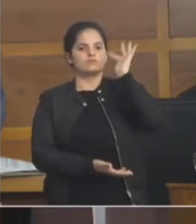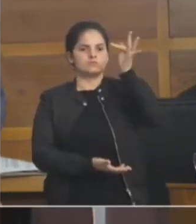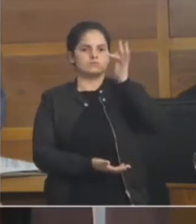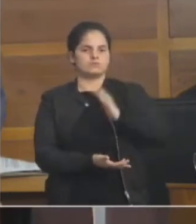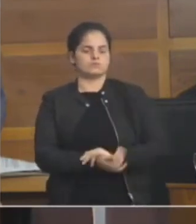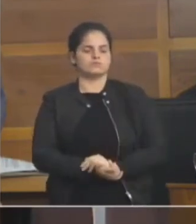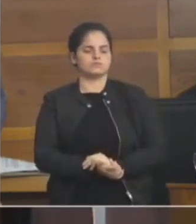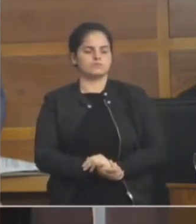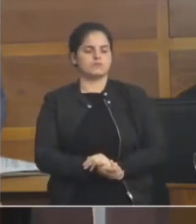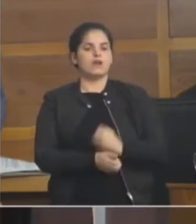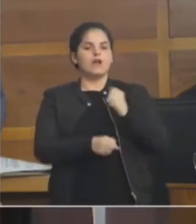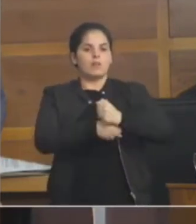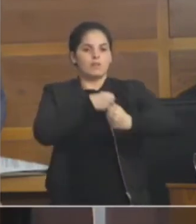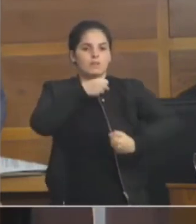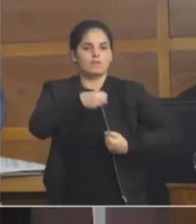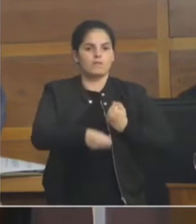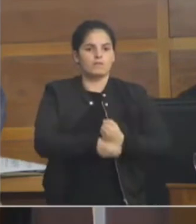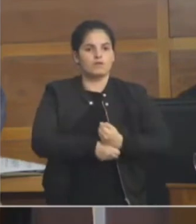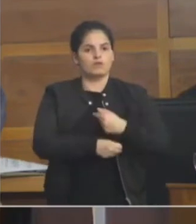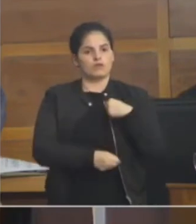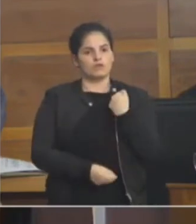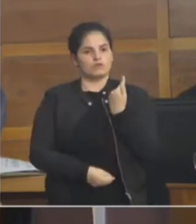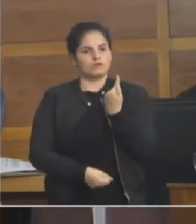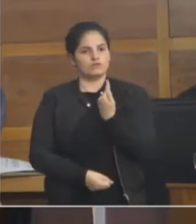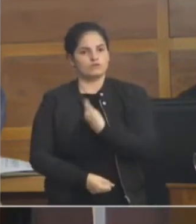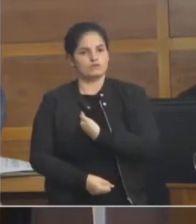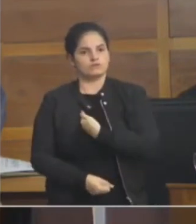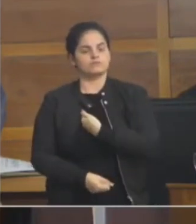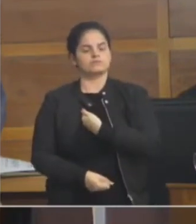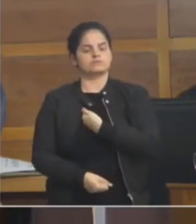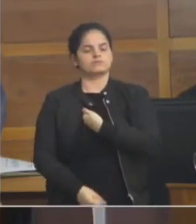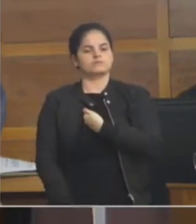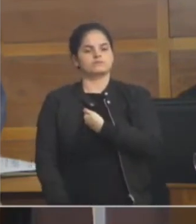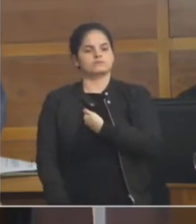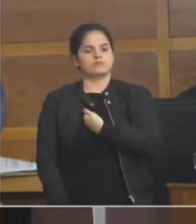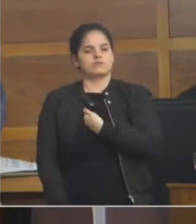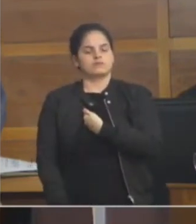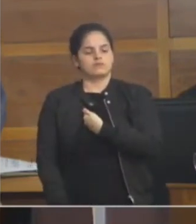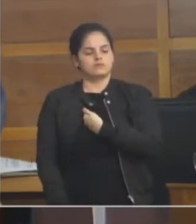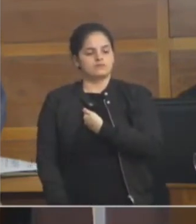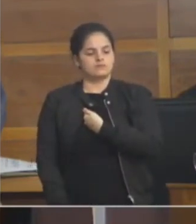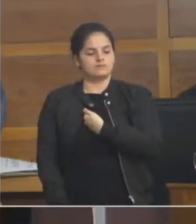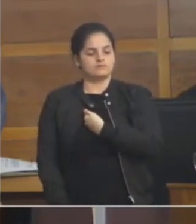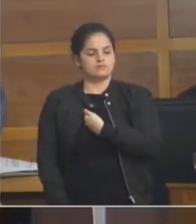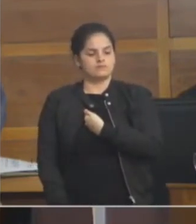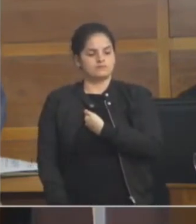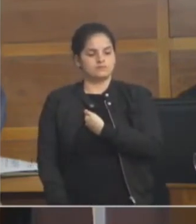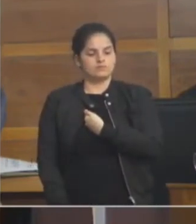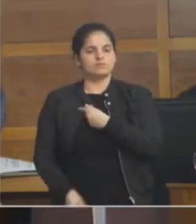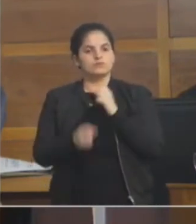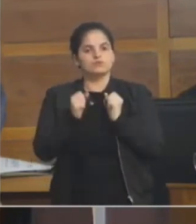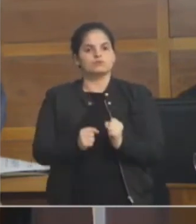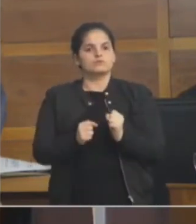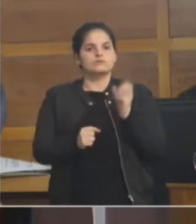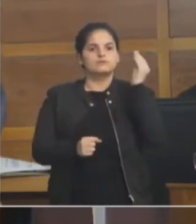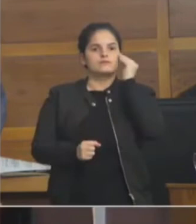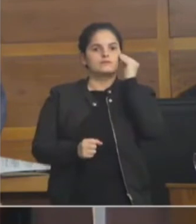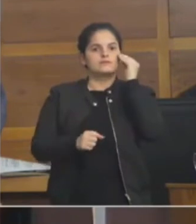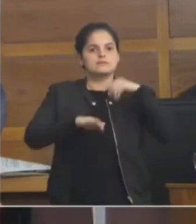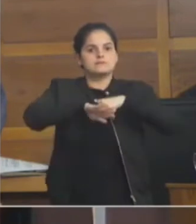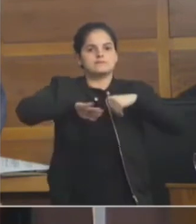temos uma chance de poder ter uma condição de fazer com que a secretaria de esportes tem autonomia